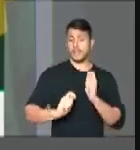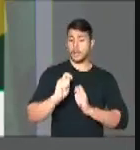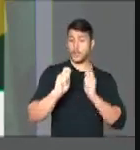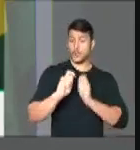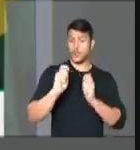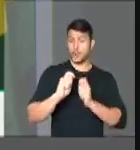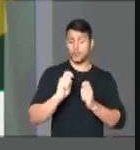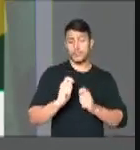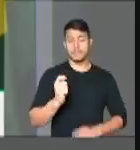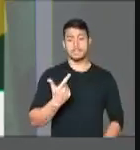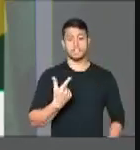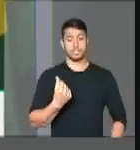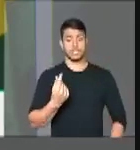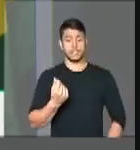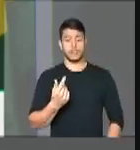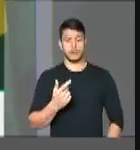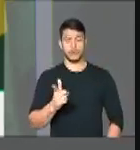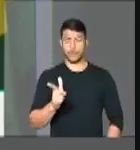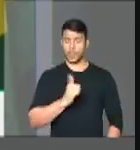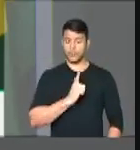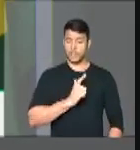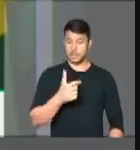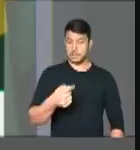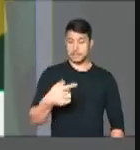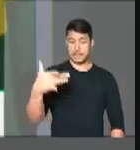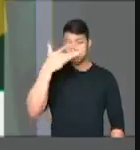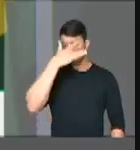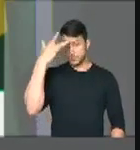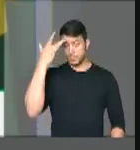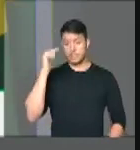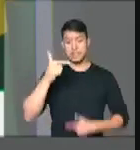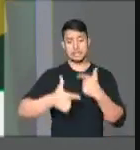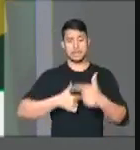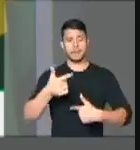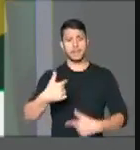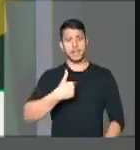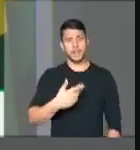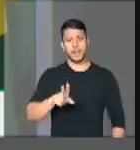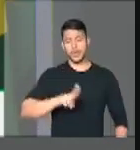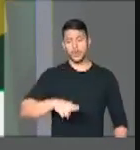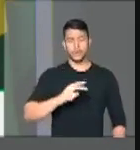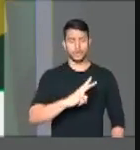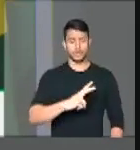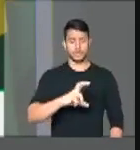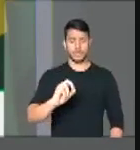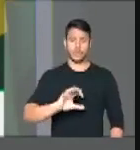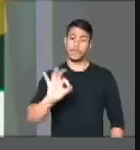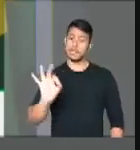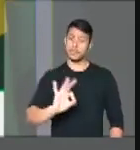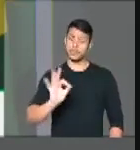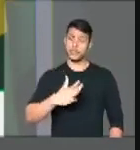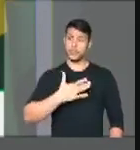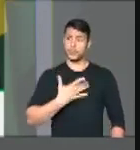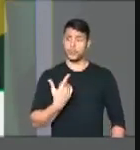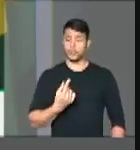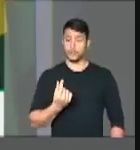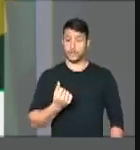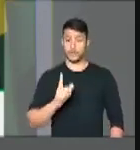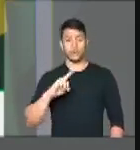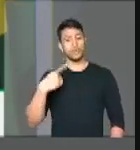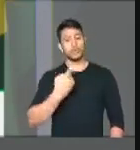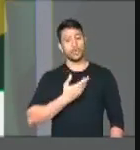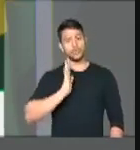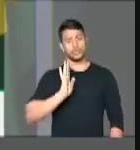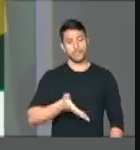equipe pequena, são 7 pessoas só no meu gabinete, eu tento usar só 50% da minha cota parlamentar. A gente fez um